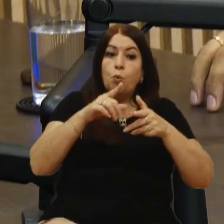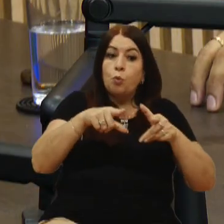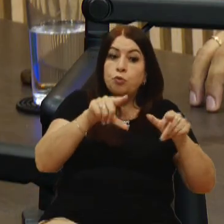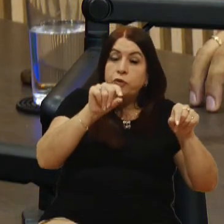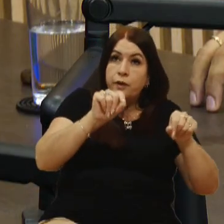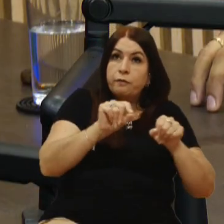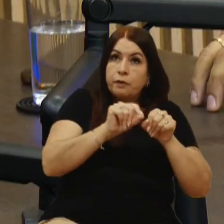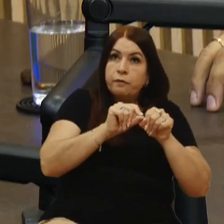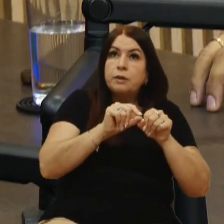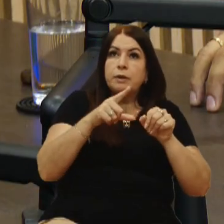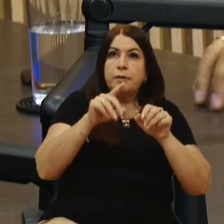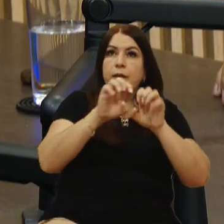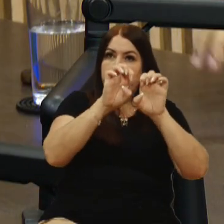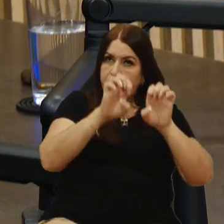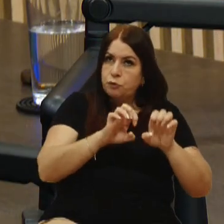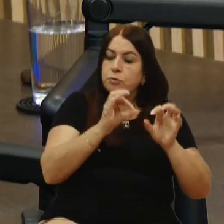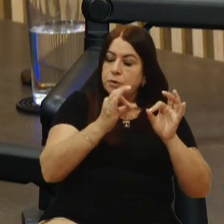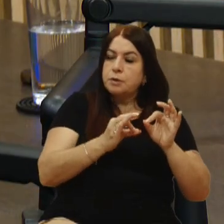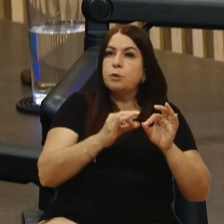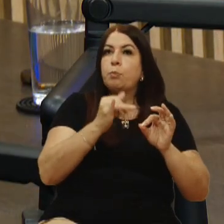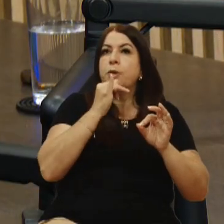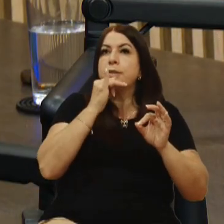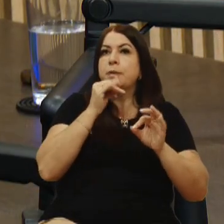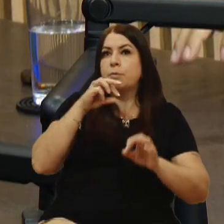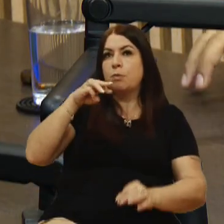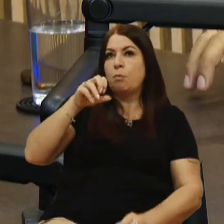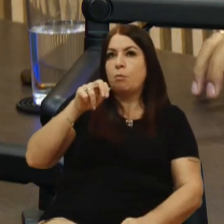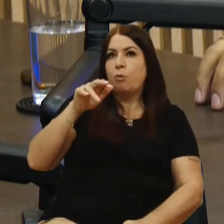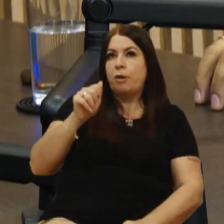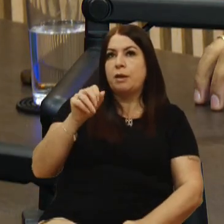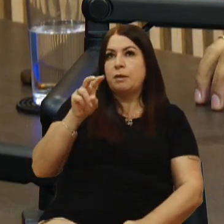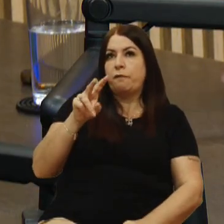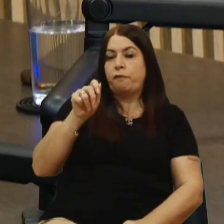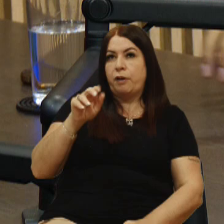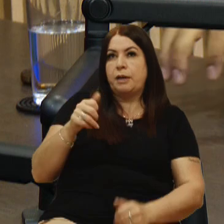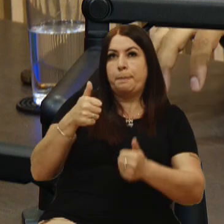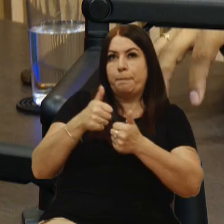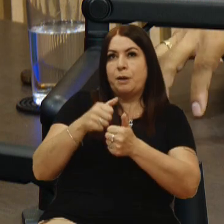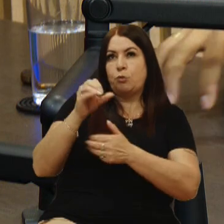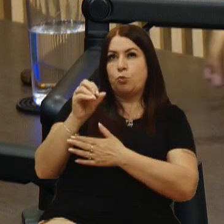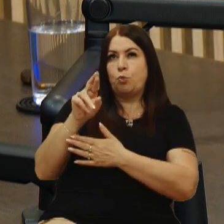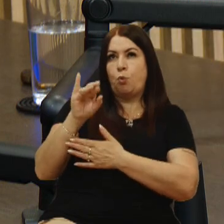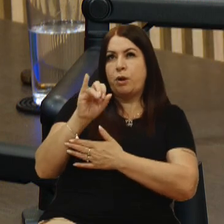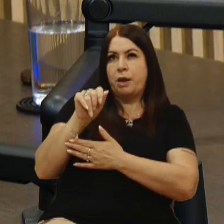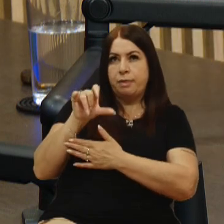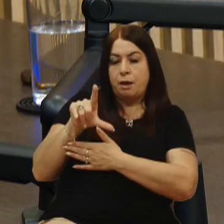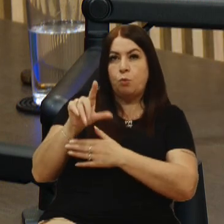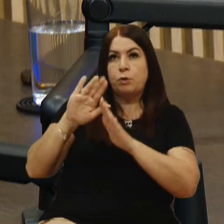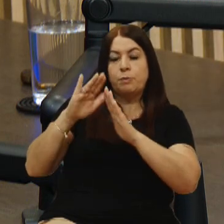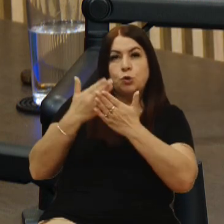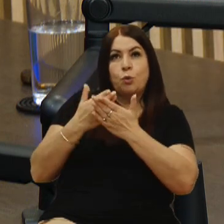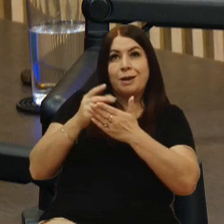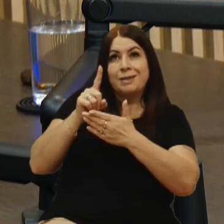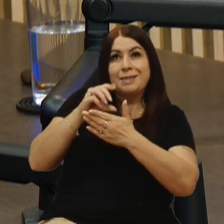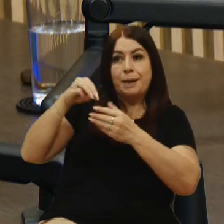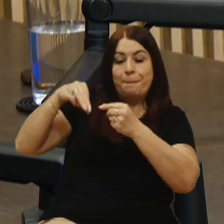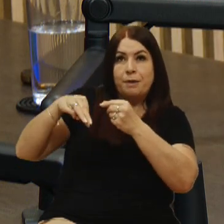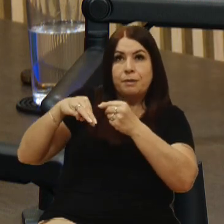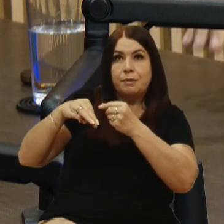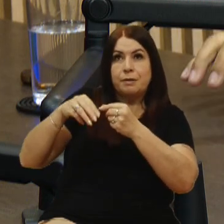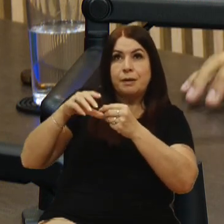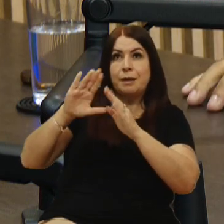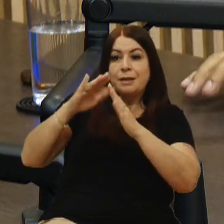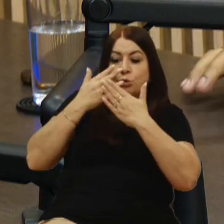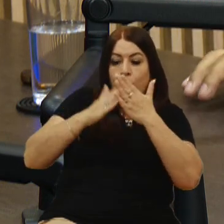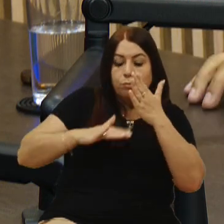gente já sabe que tem infraestrutura. Por exemplo, a Morada do Vale, lá no Oriental, que é perto de onde eu moro, tem uma escola a 100 metros, tem creche que